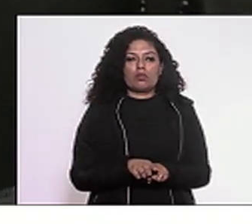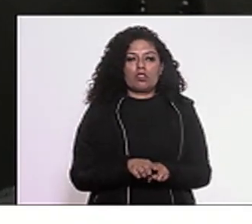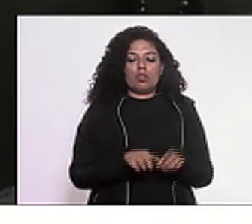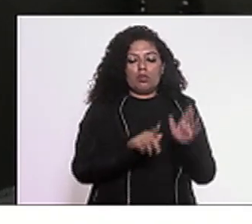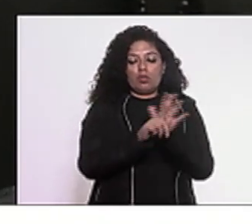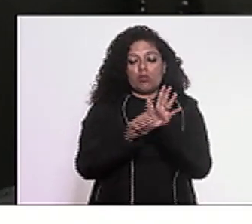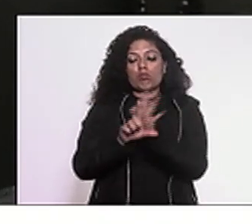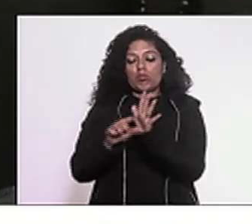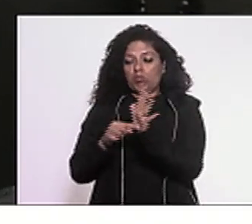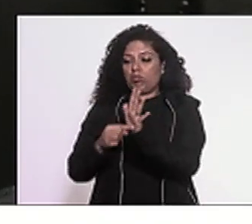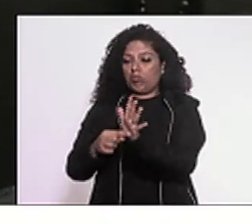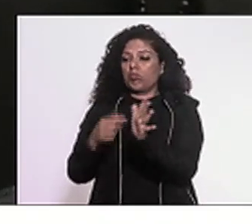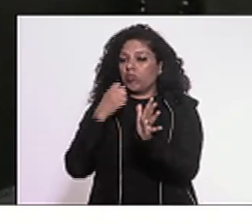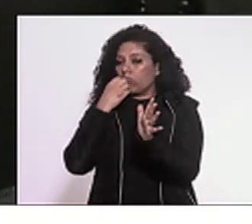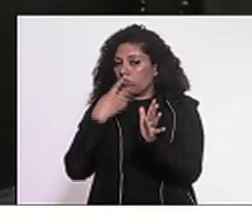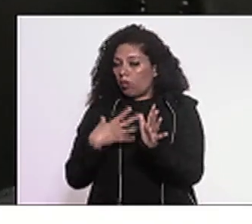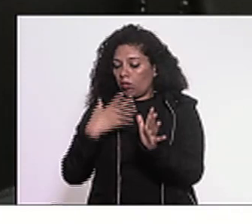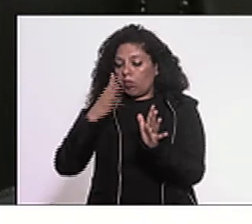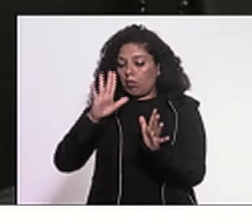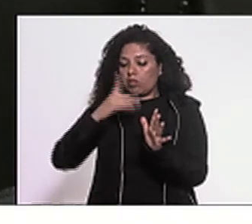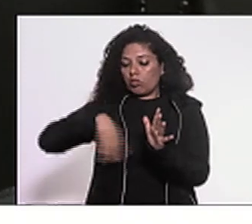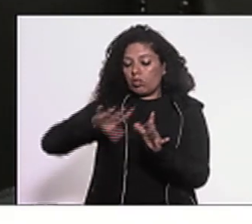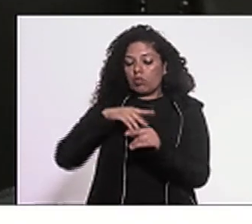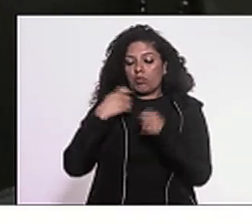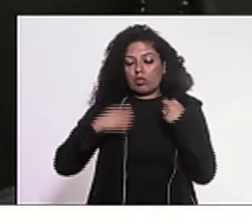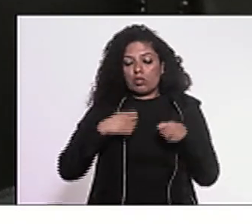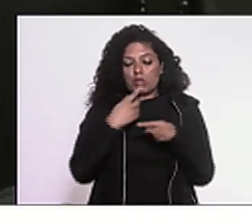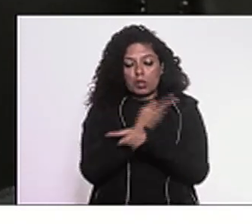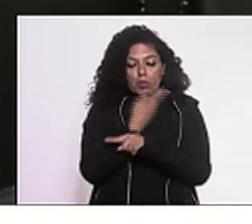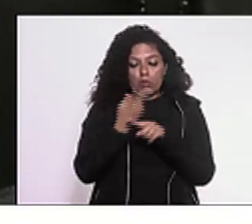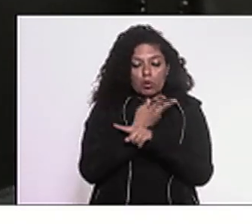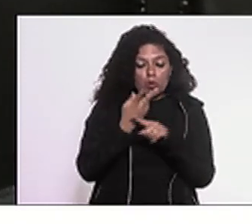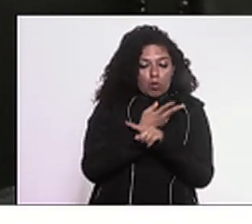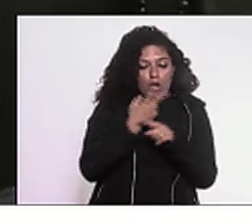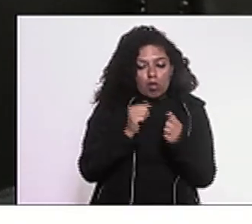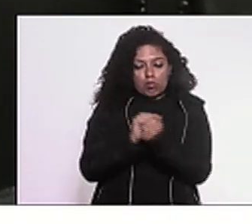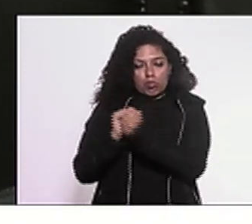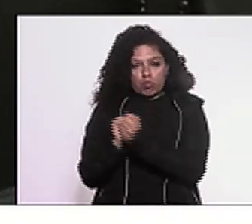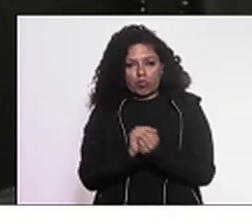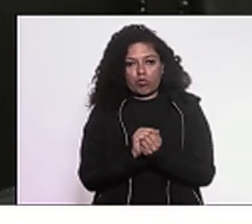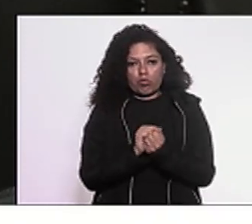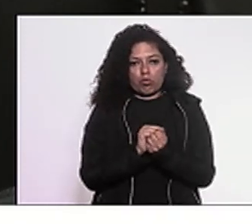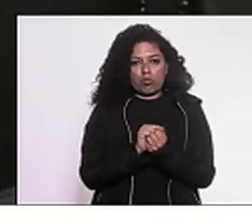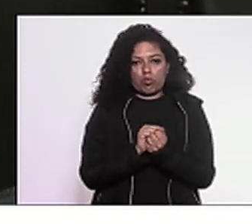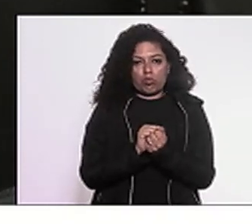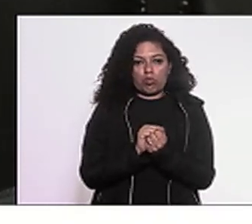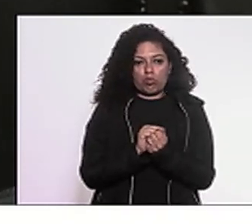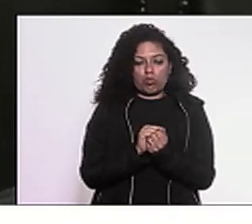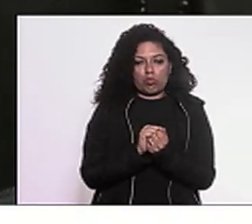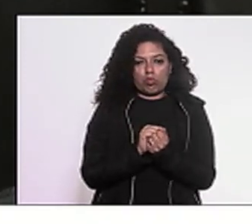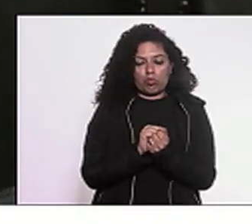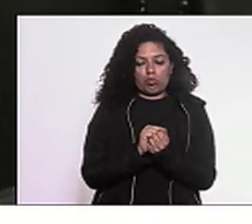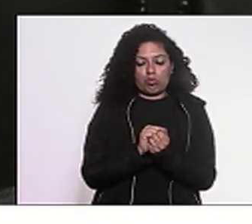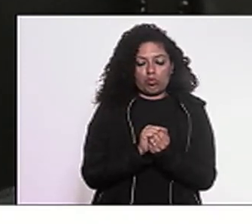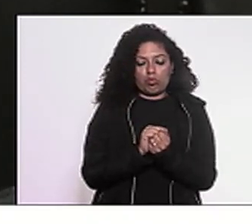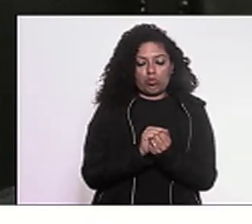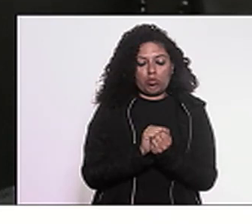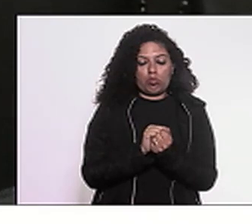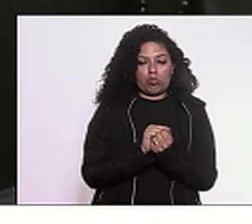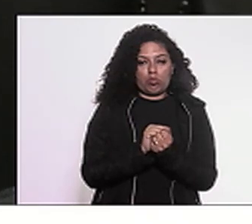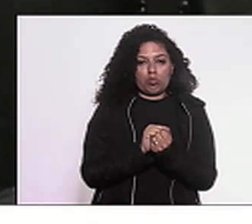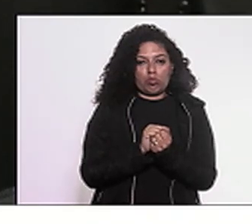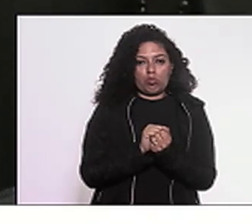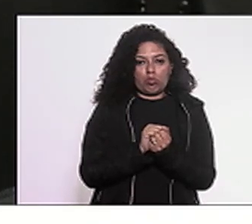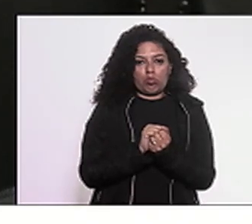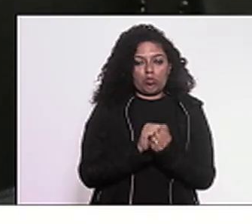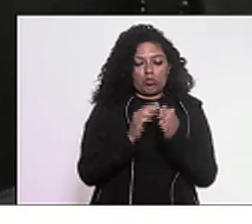projeto, nós temos que buscar, junto à instituição, isso tem que ser institucional,